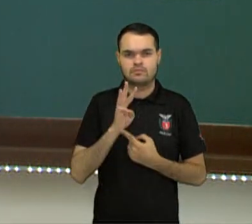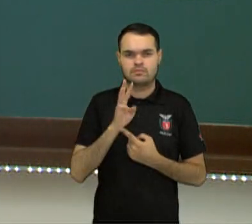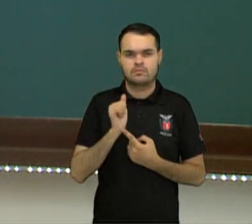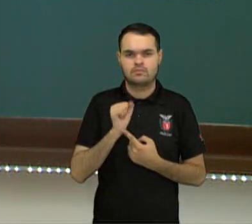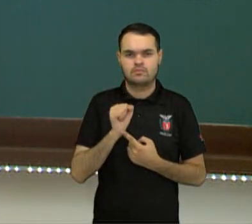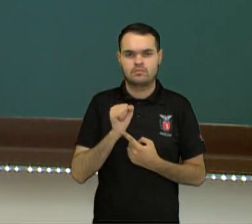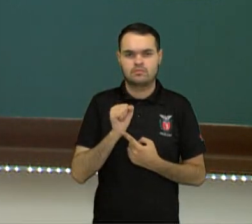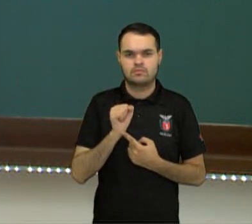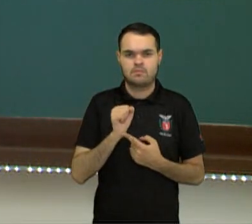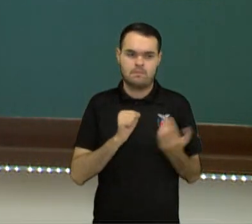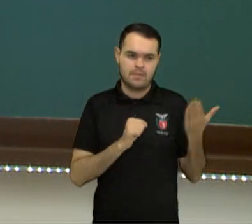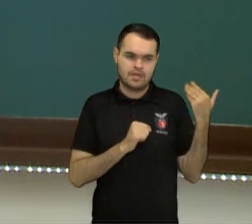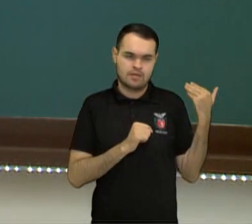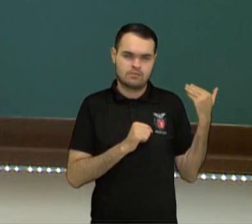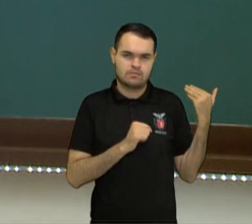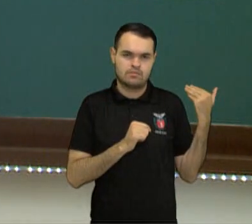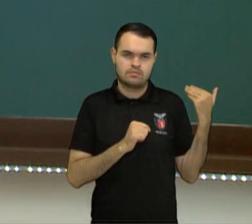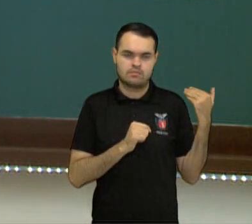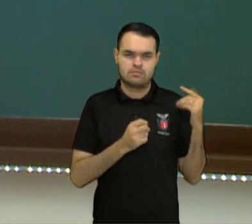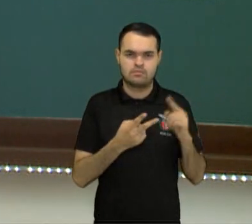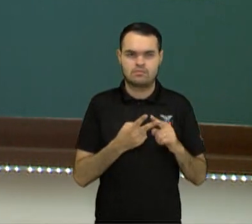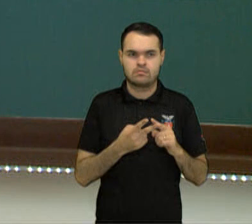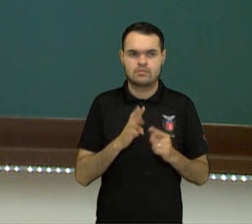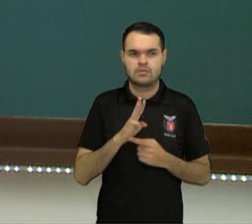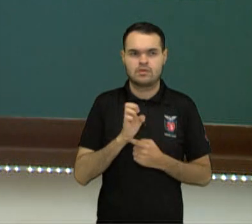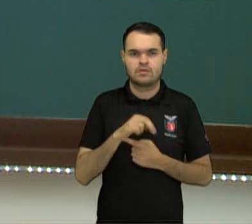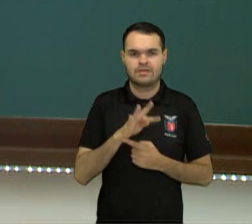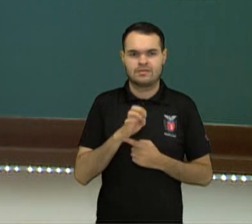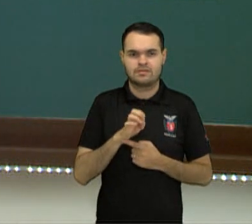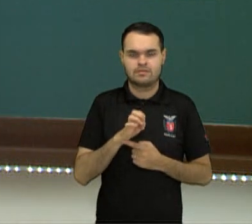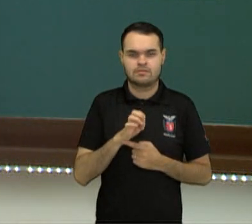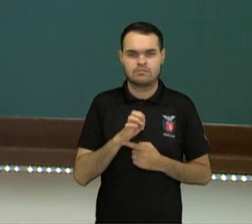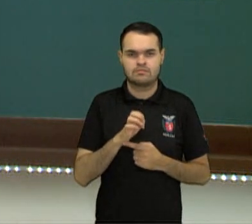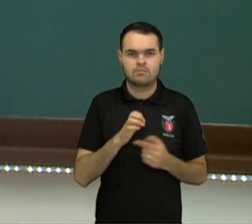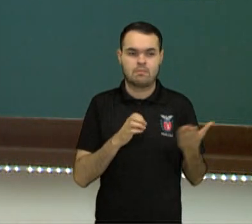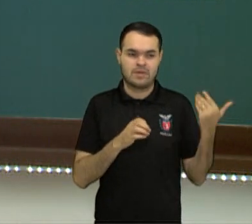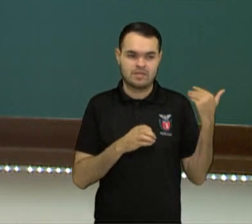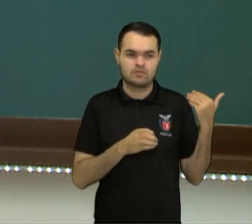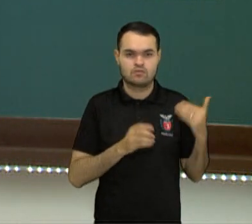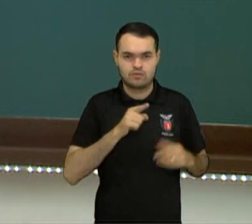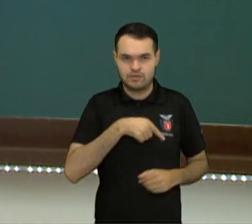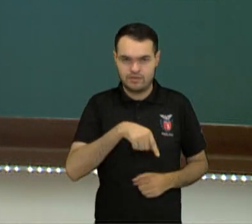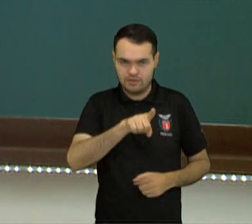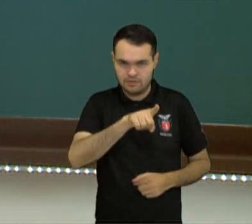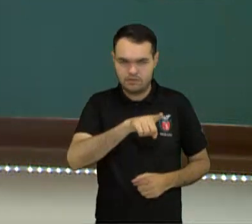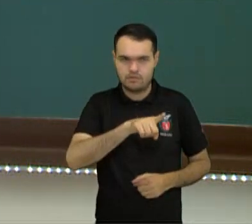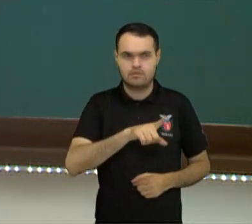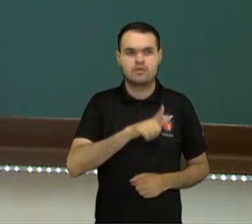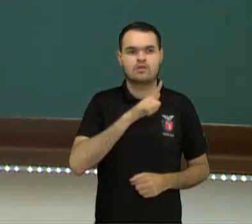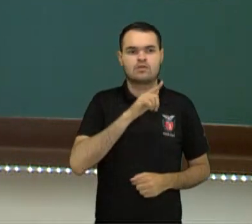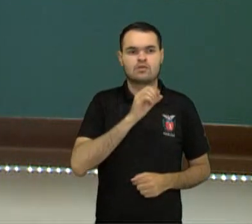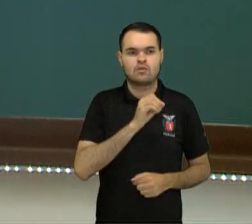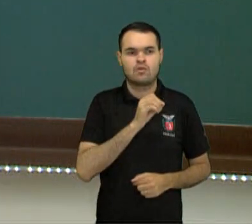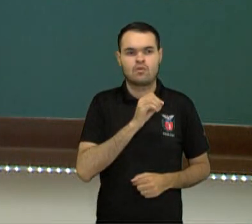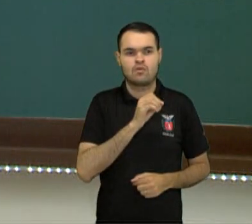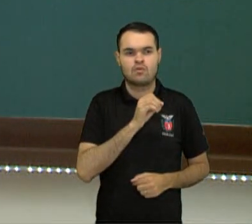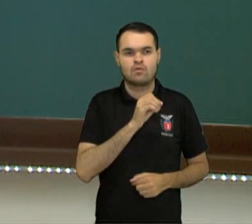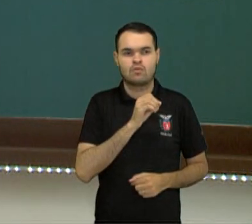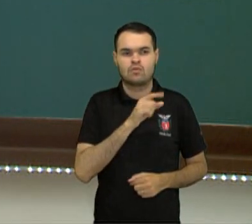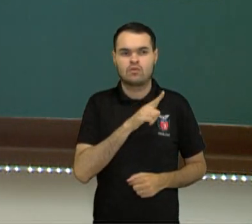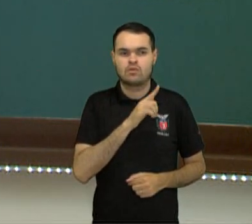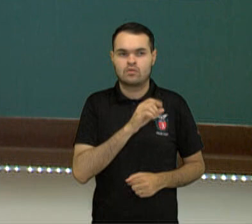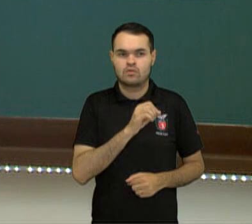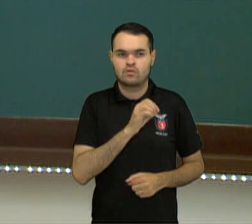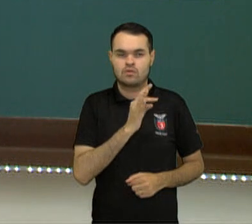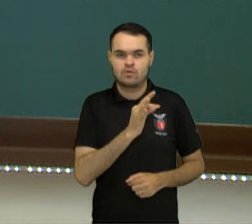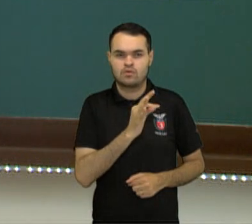verbo to be, went é o passado do go, got é o passado do get, lembra que eu falei que tinha um que não estava conjugado? É o